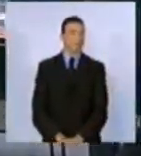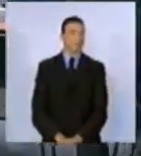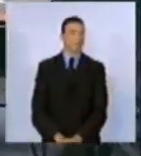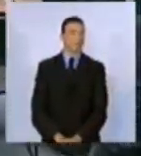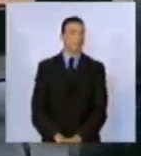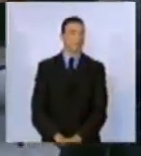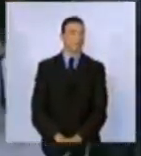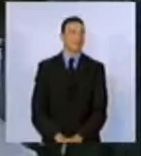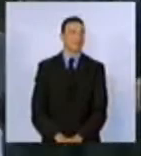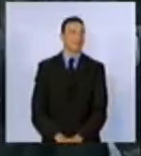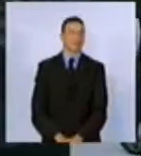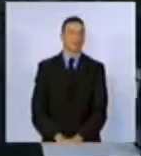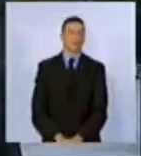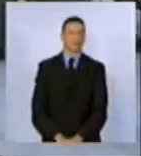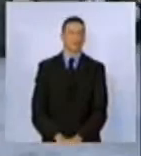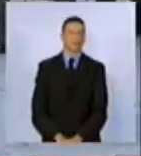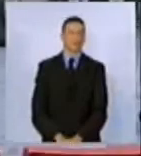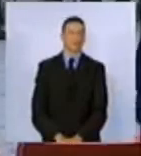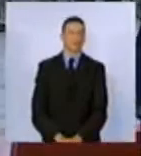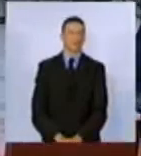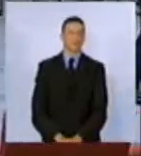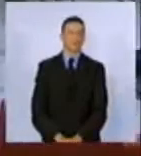E aí